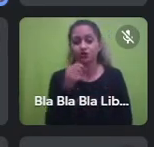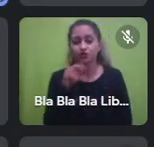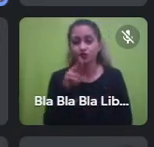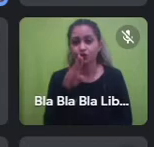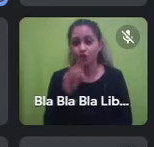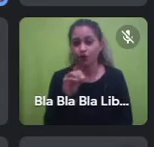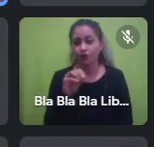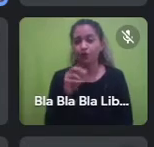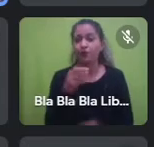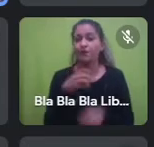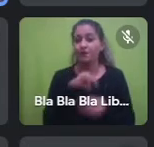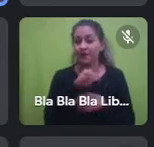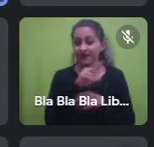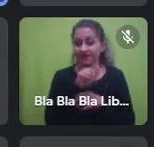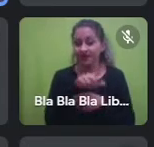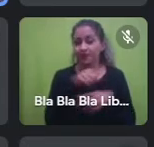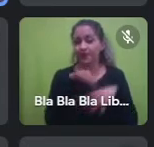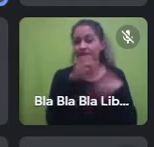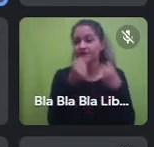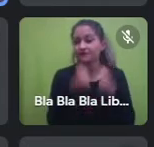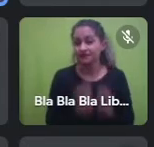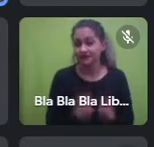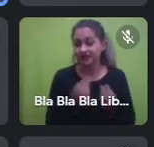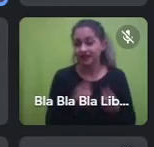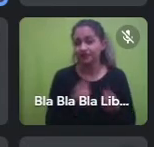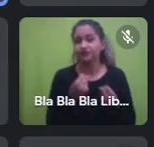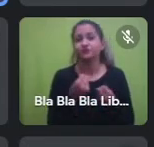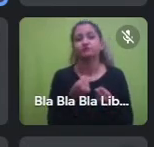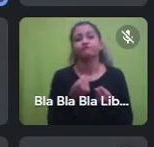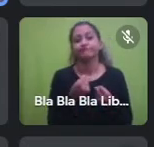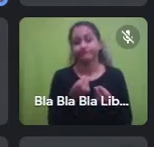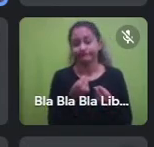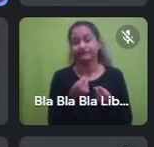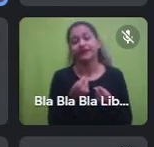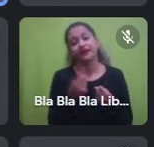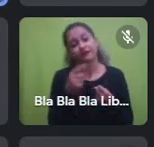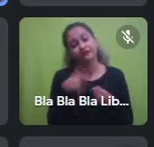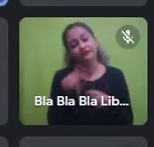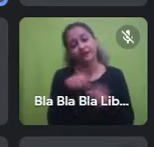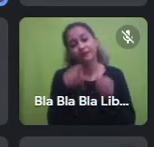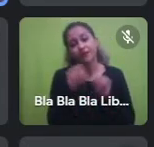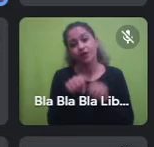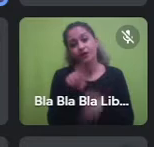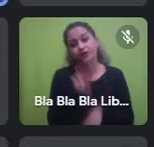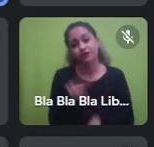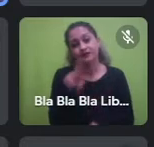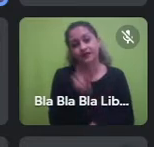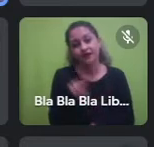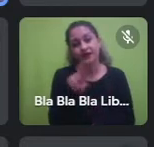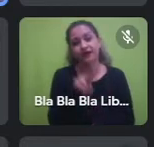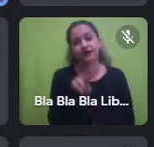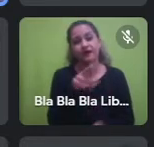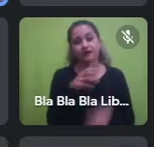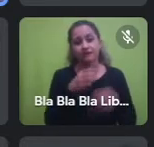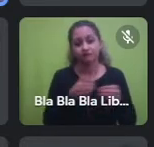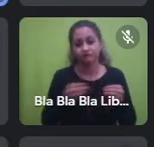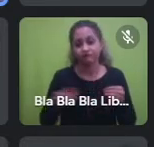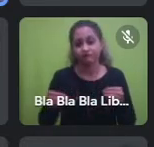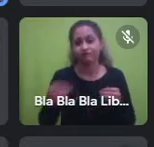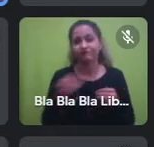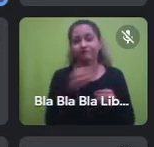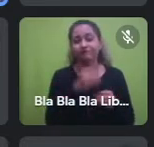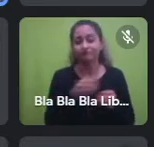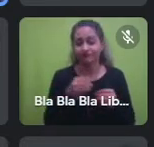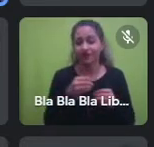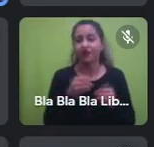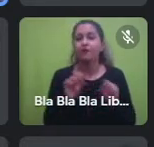mais resistentes, mais pesados, que não volatilizam, aí você pode usar o bloco, né, um bloco